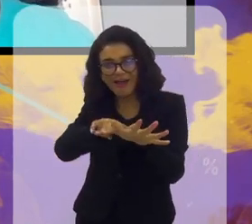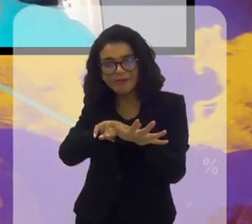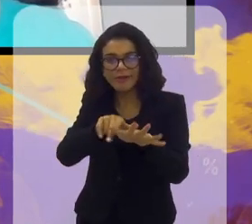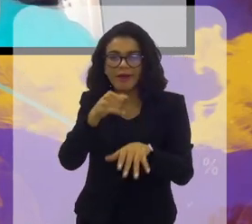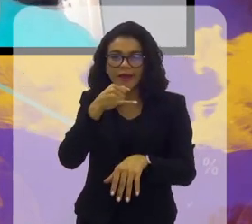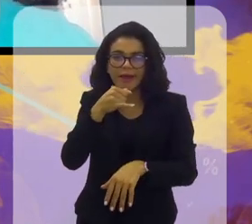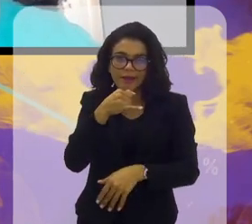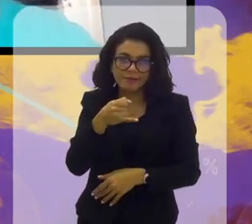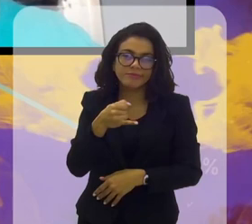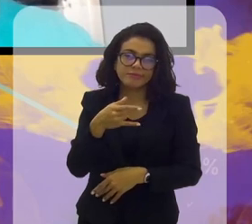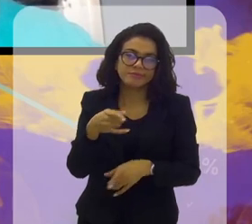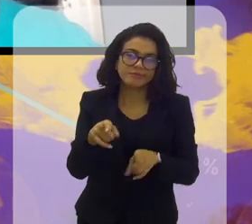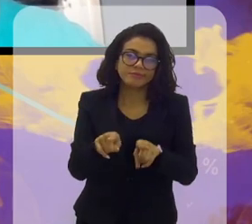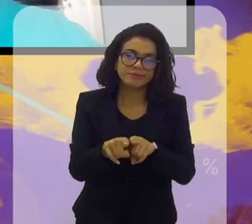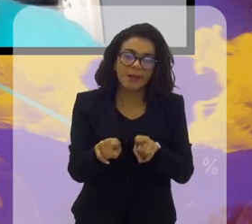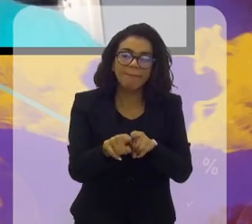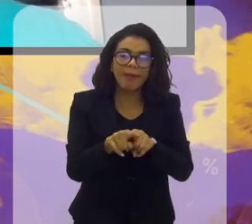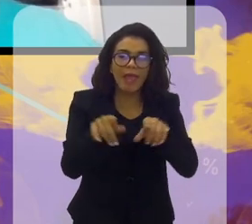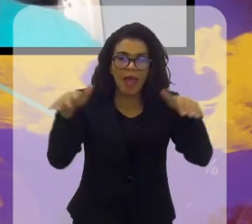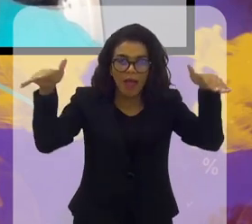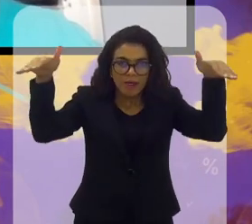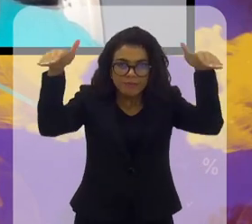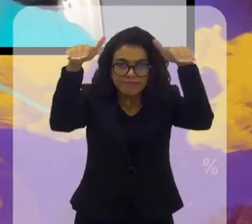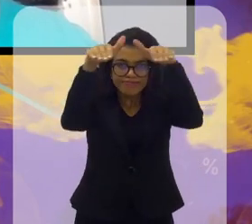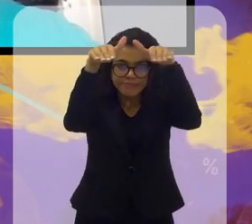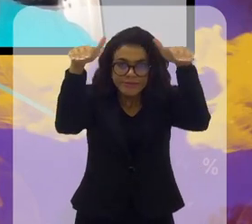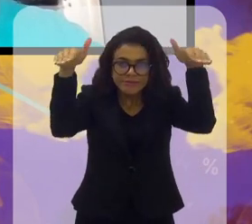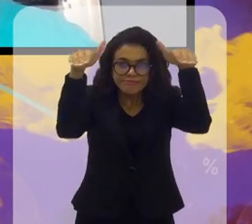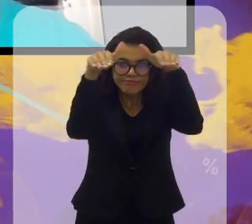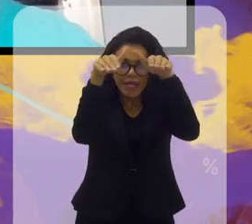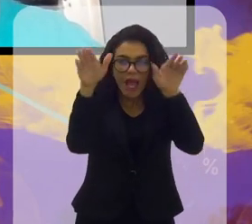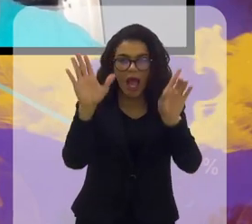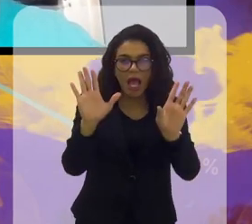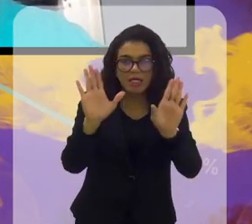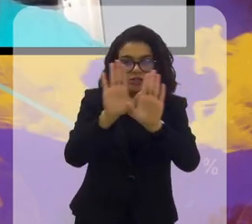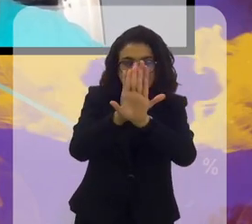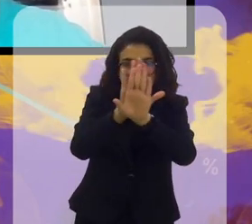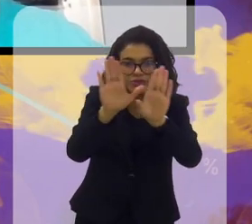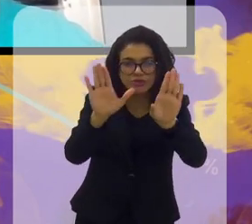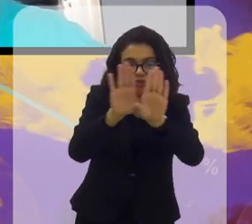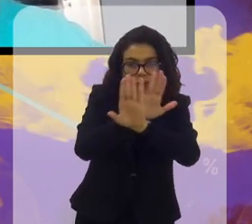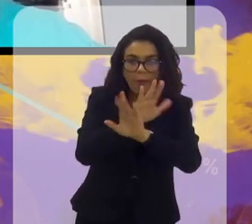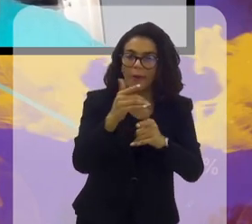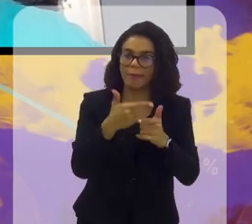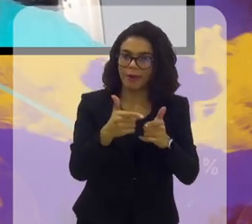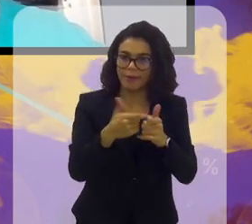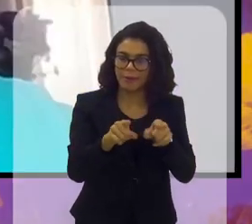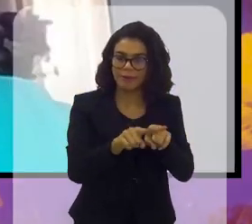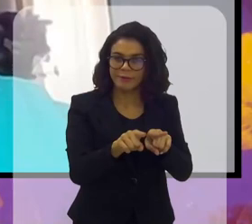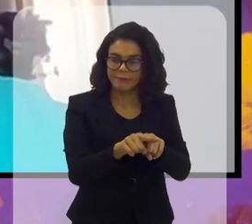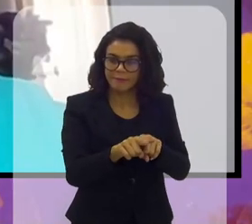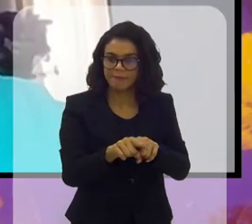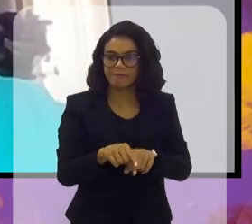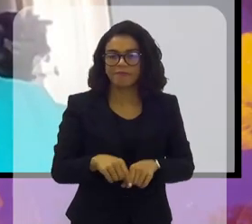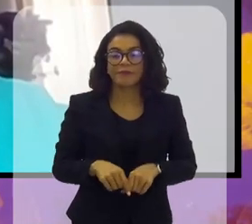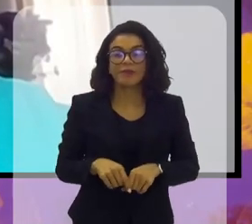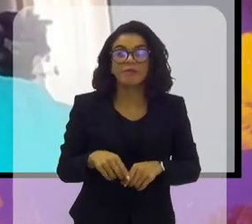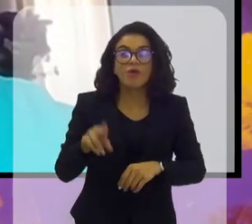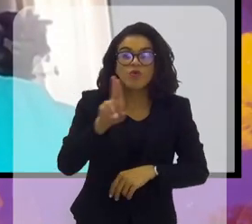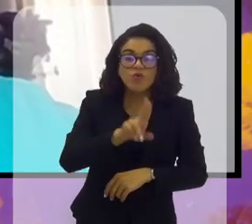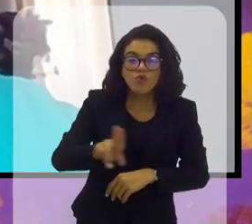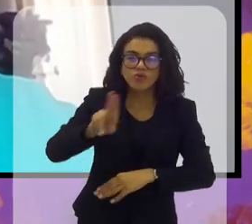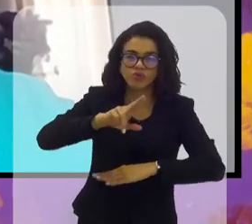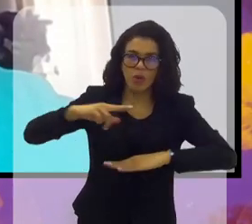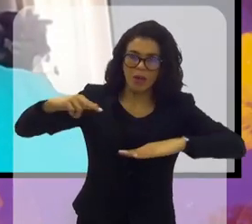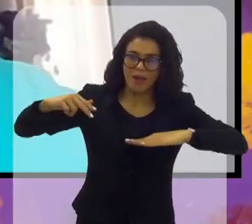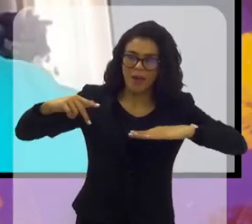Uhum. Sombreamento é, com certeza, um fator preponderante para esse problema. A carga de